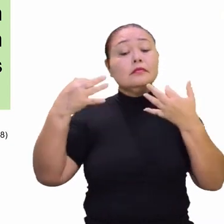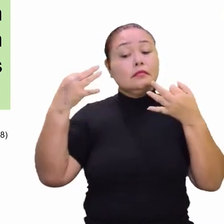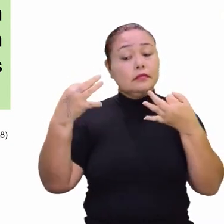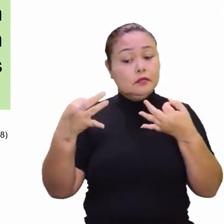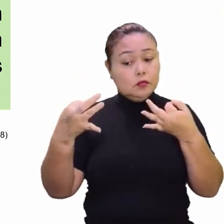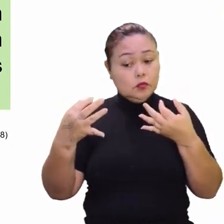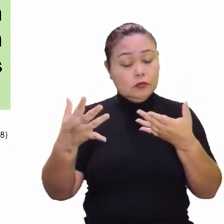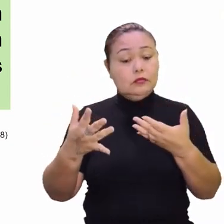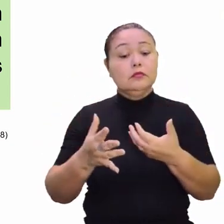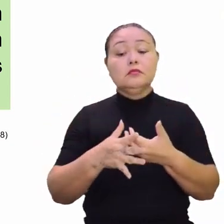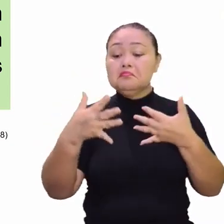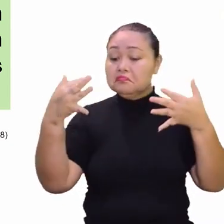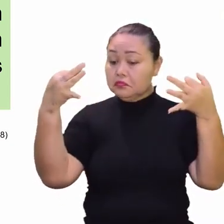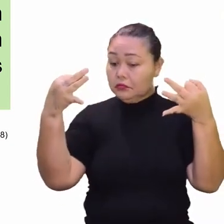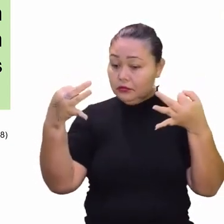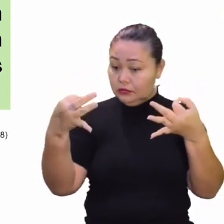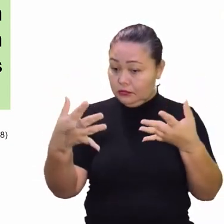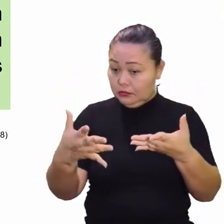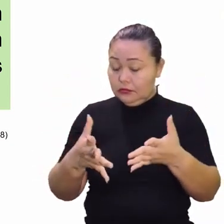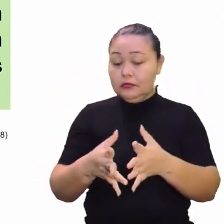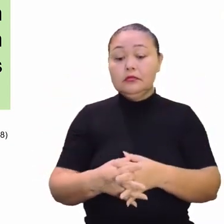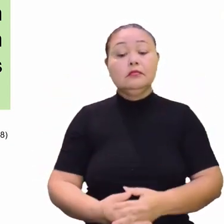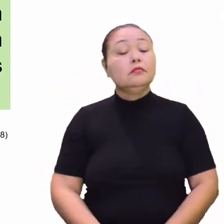Perfeito. Perfeito.